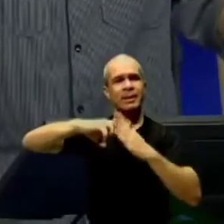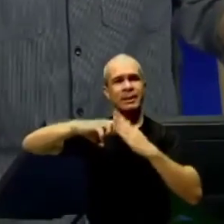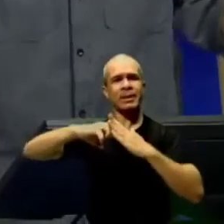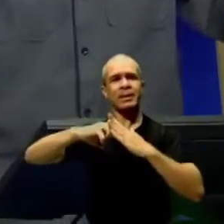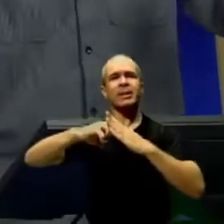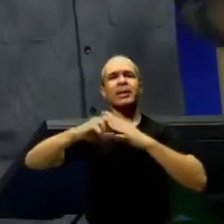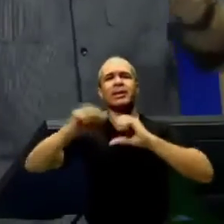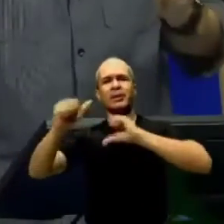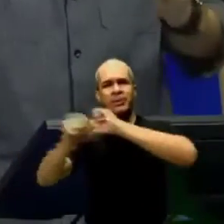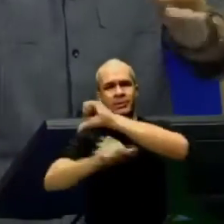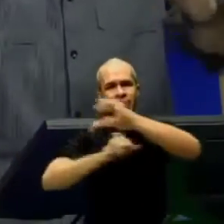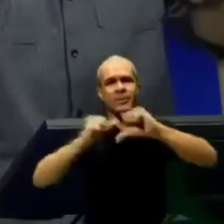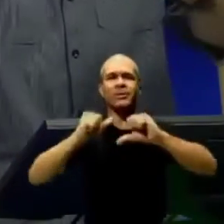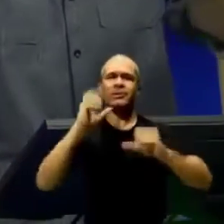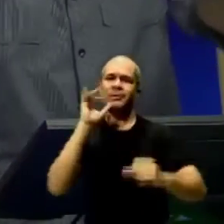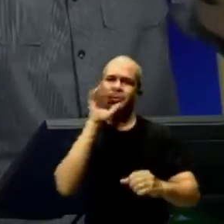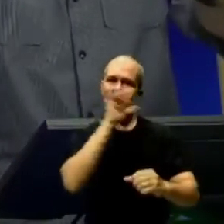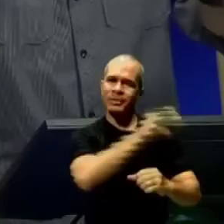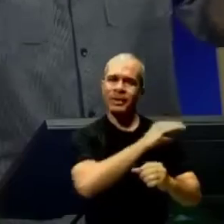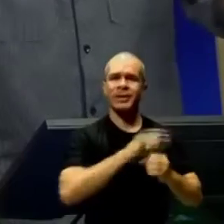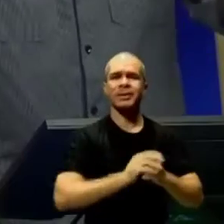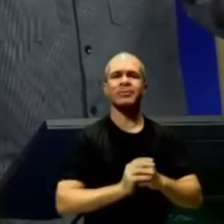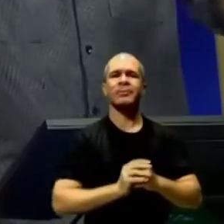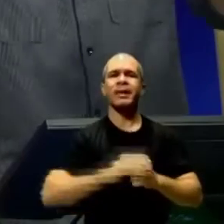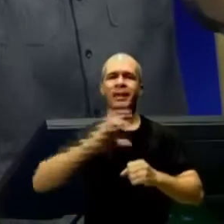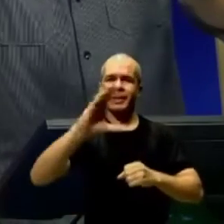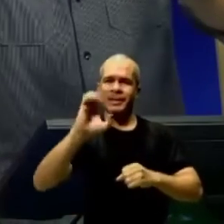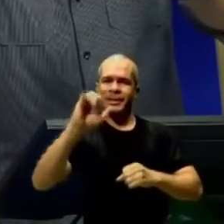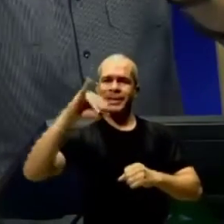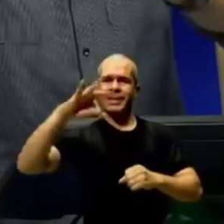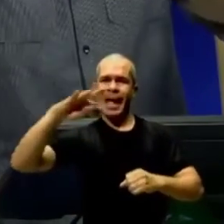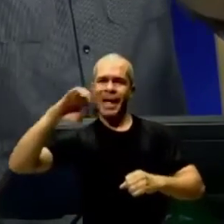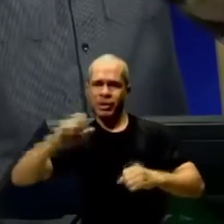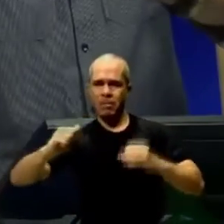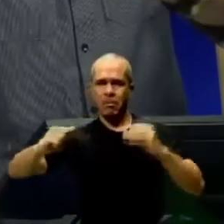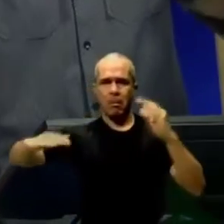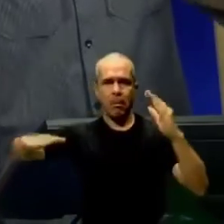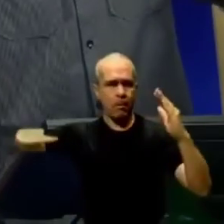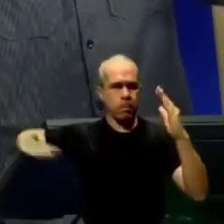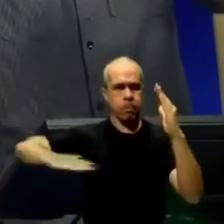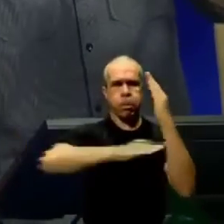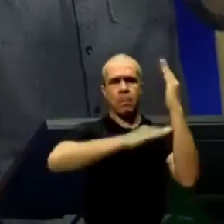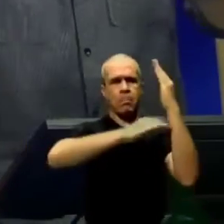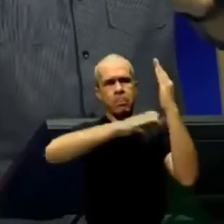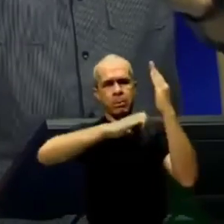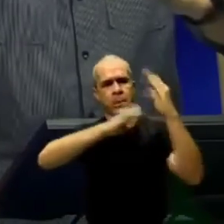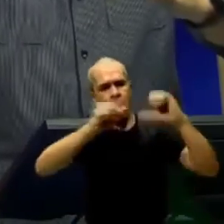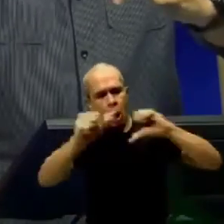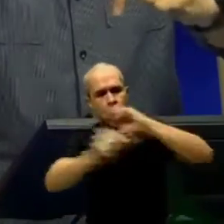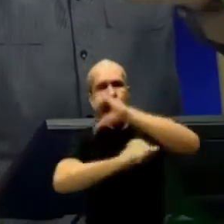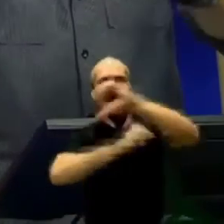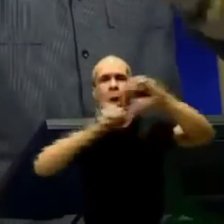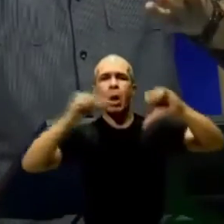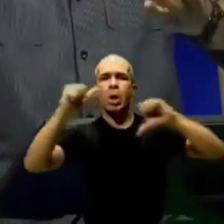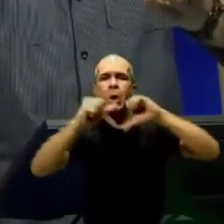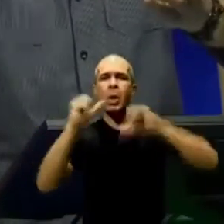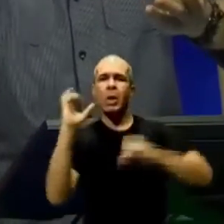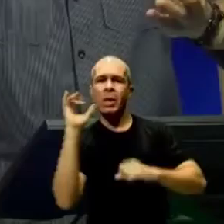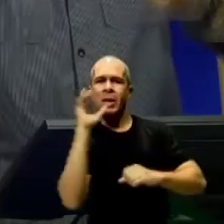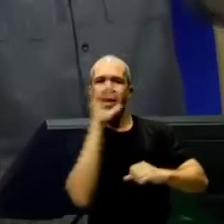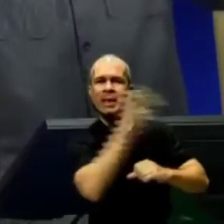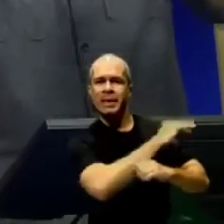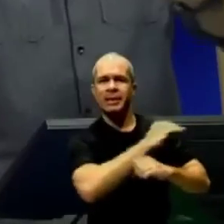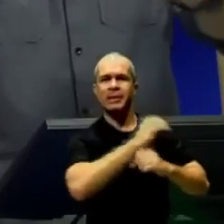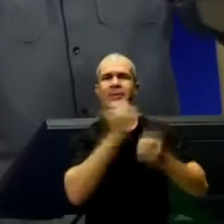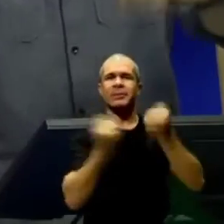energia térmica. Energia cinética, lembra, energia de movimento. E na colisão, ocorreu uma deformação do objeto, no caso o